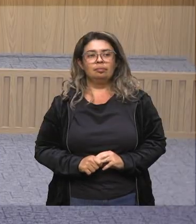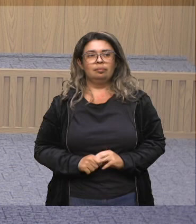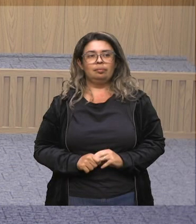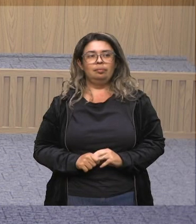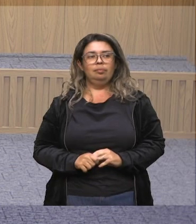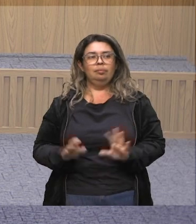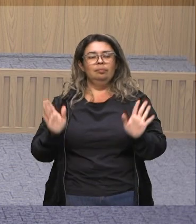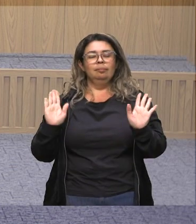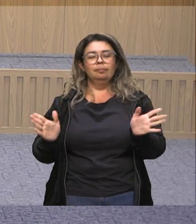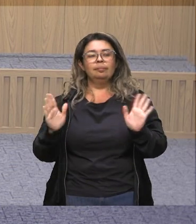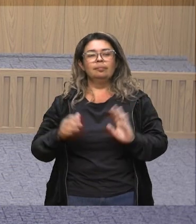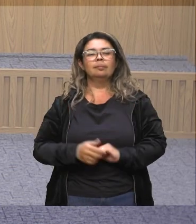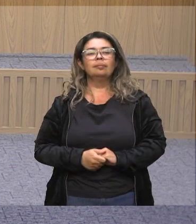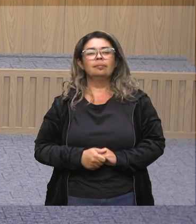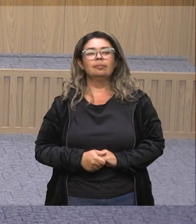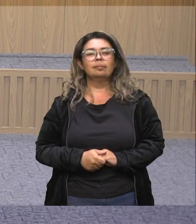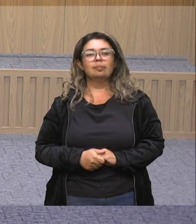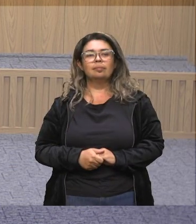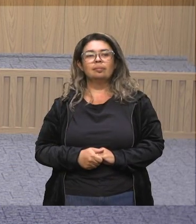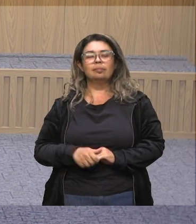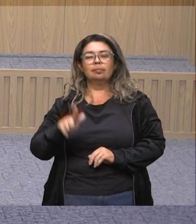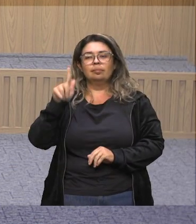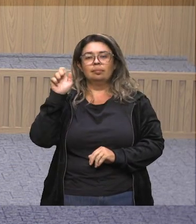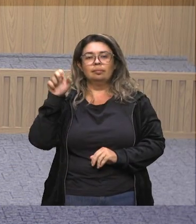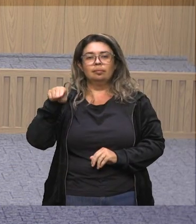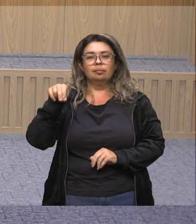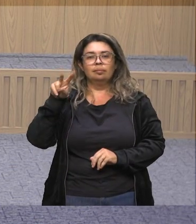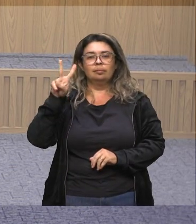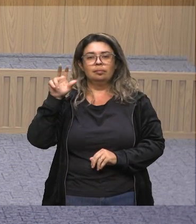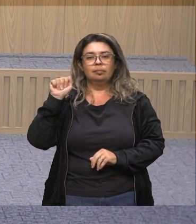Com a palavra, o vereador Tenente Gênova.